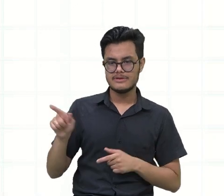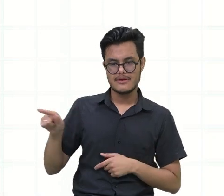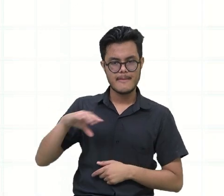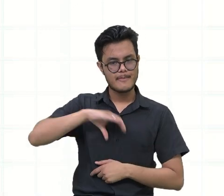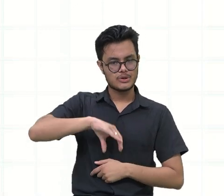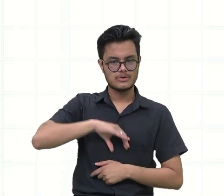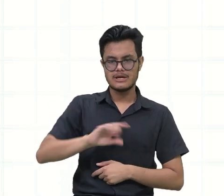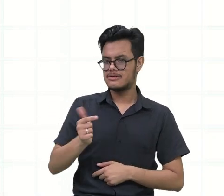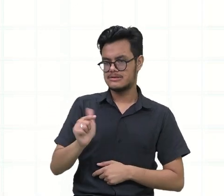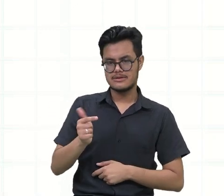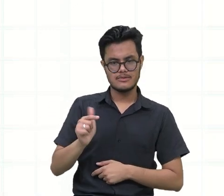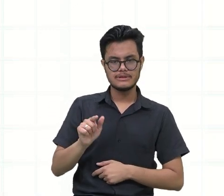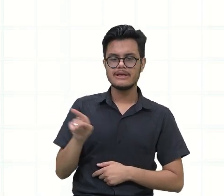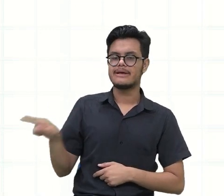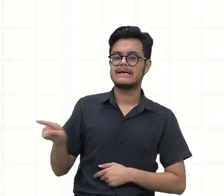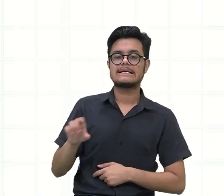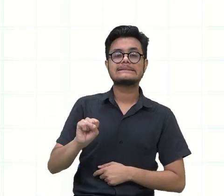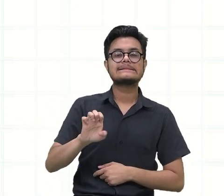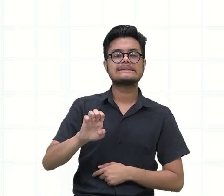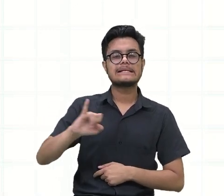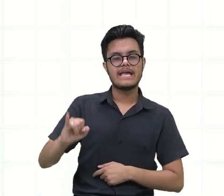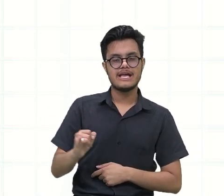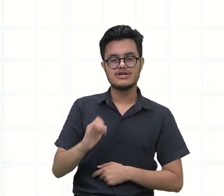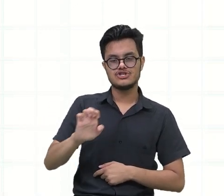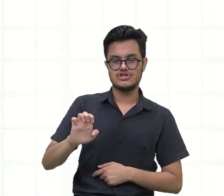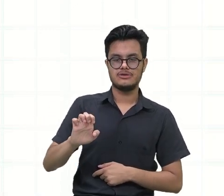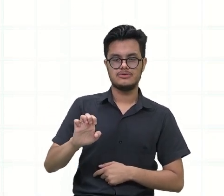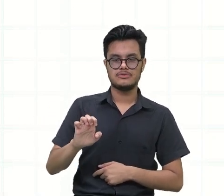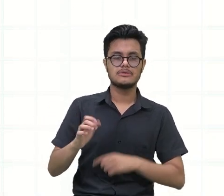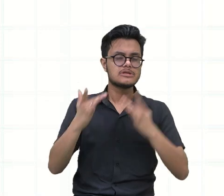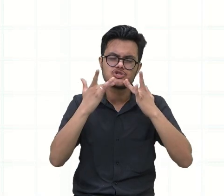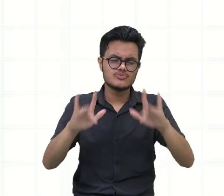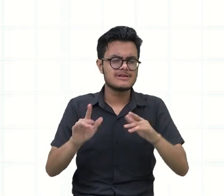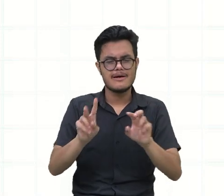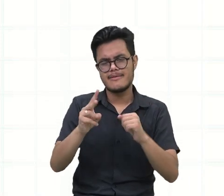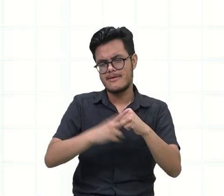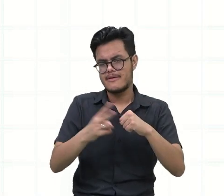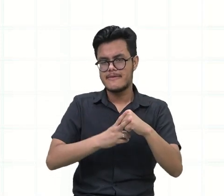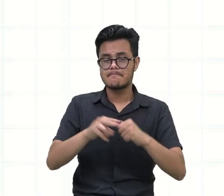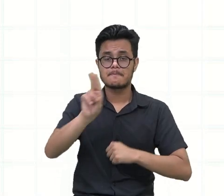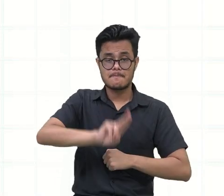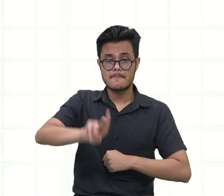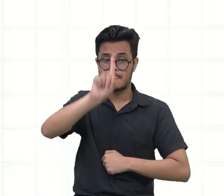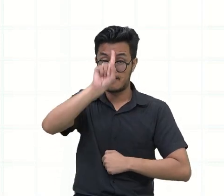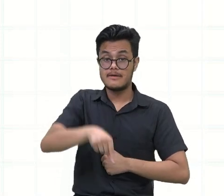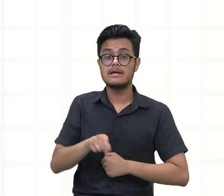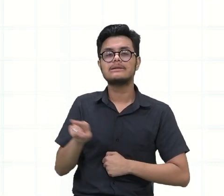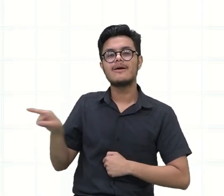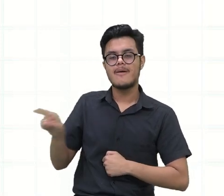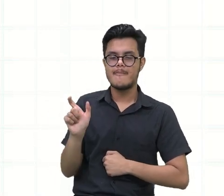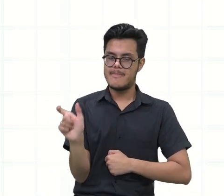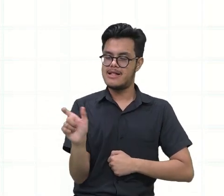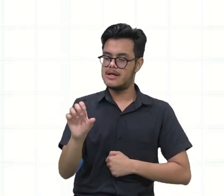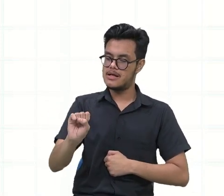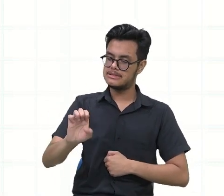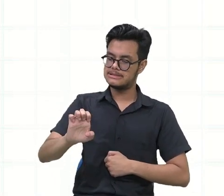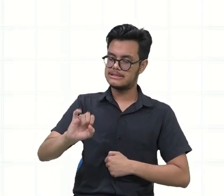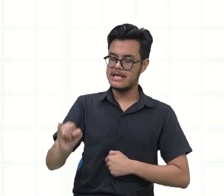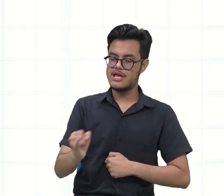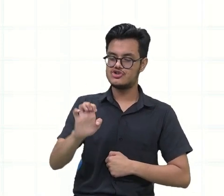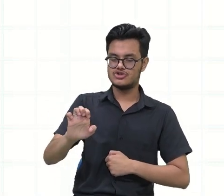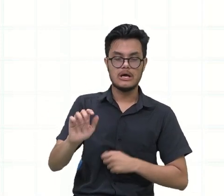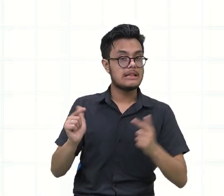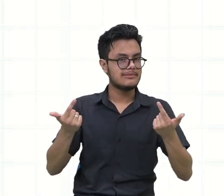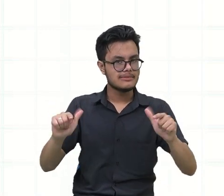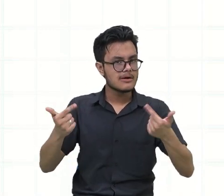conhece, né, o uso correto do imperativo. Então, esta palavra aqui não existe, tá?